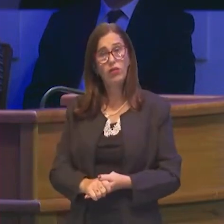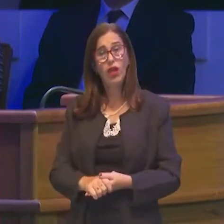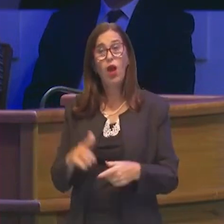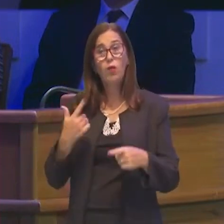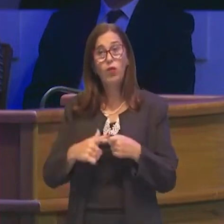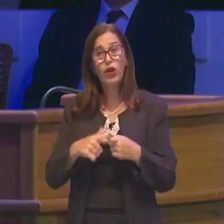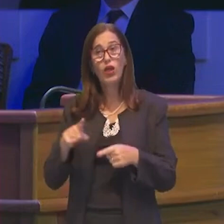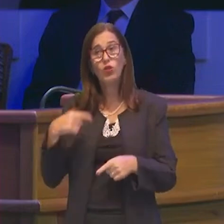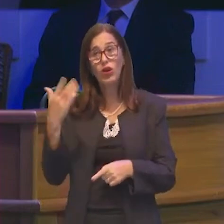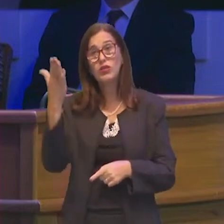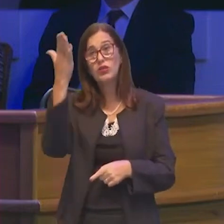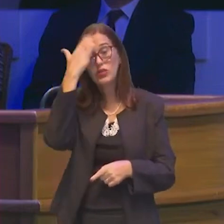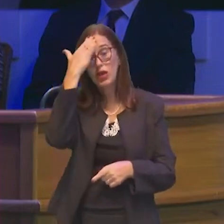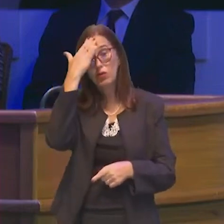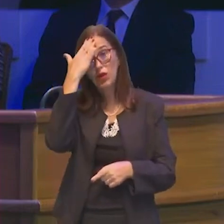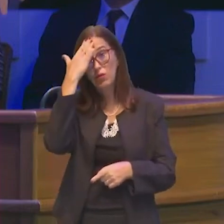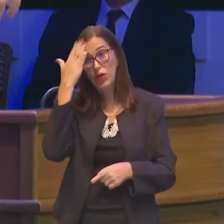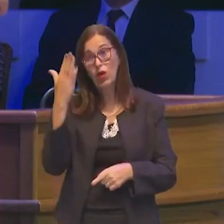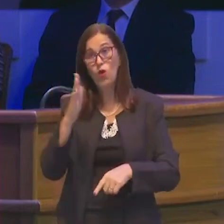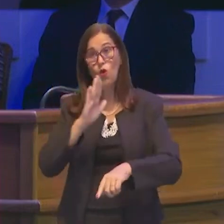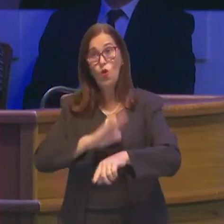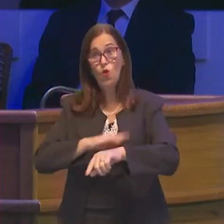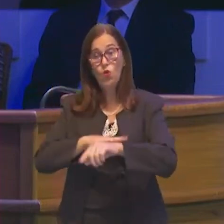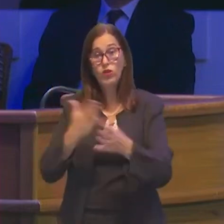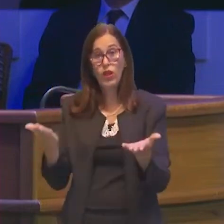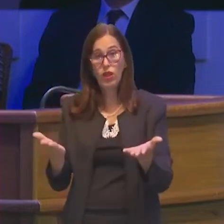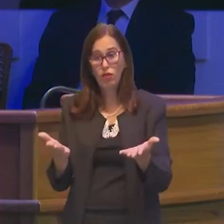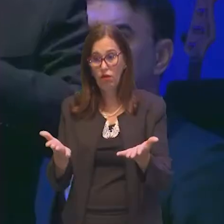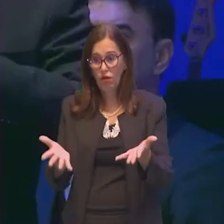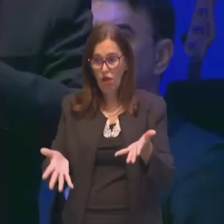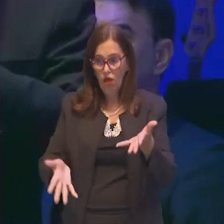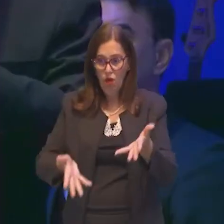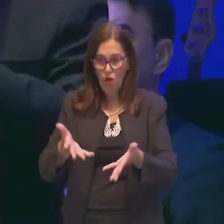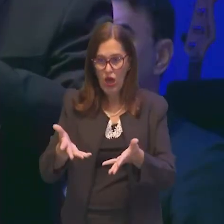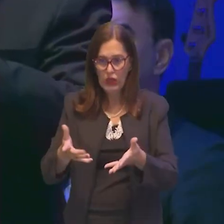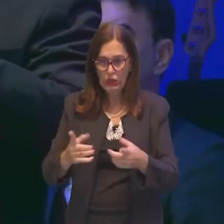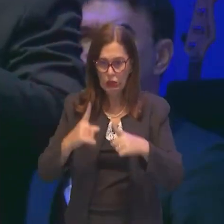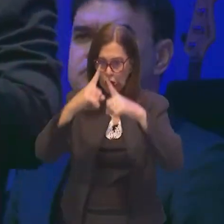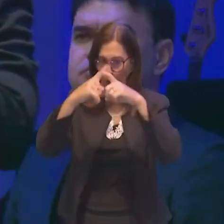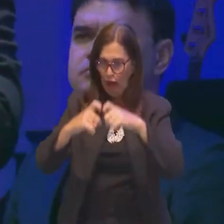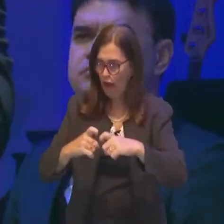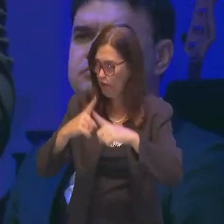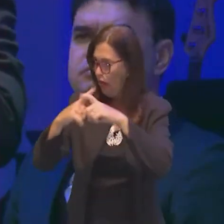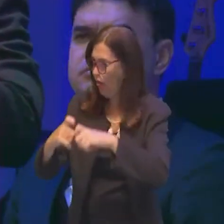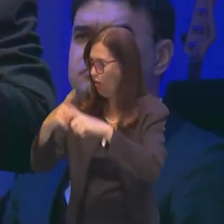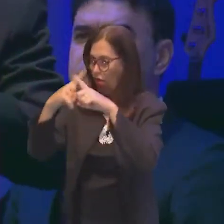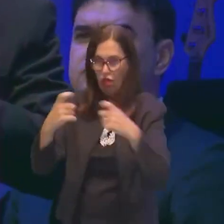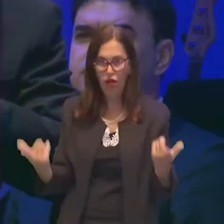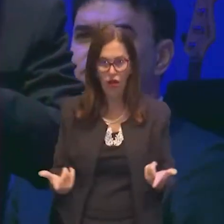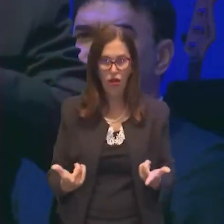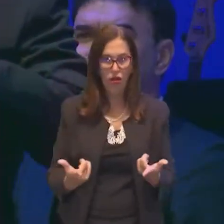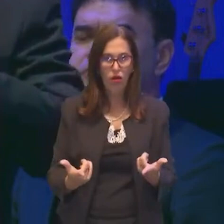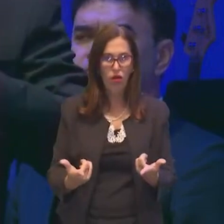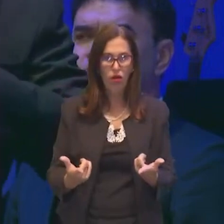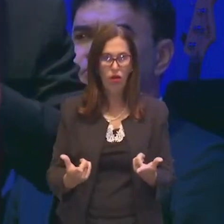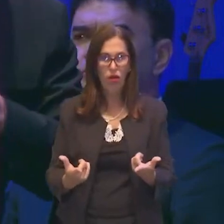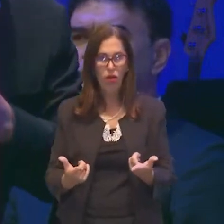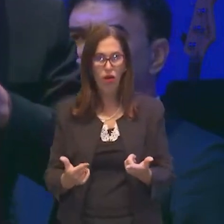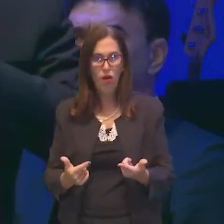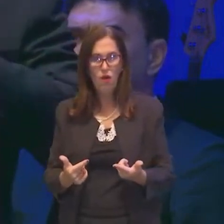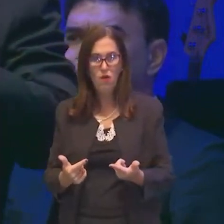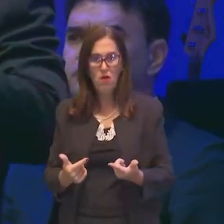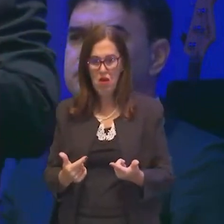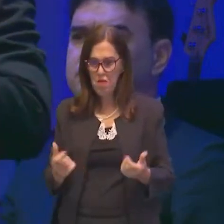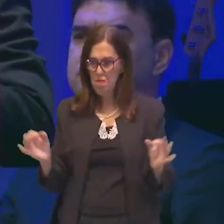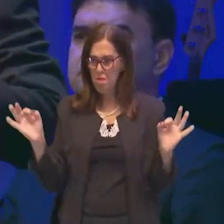porque nós sabemos que vivemos uma época em que era fomentado a competitividade, o rigor, a